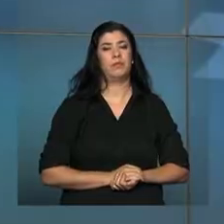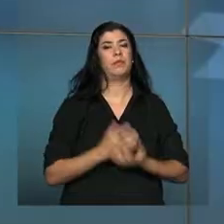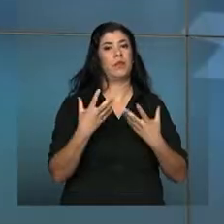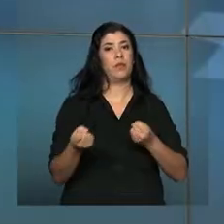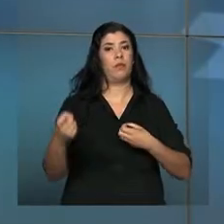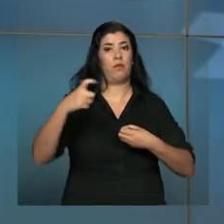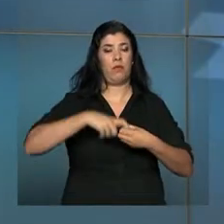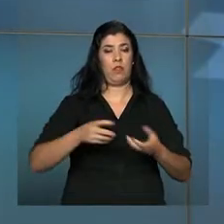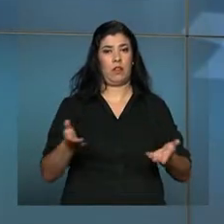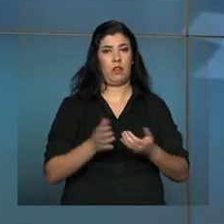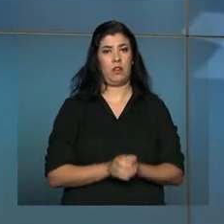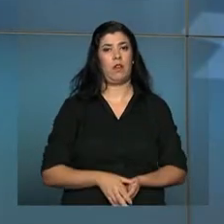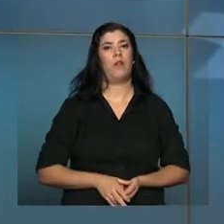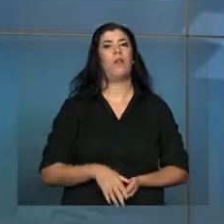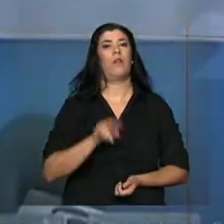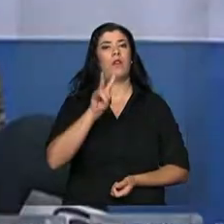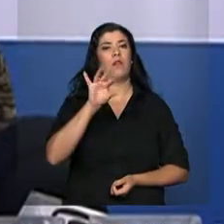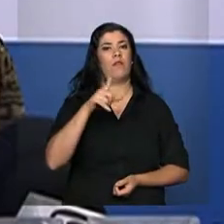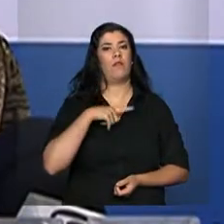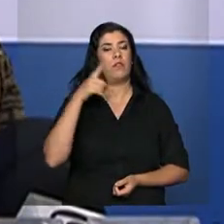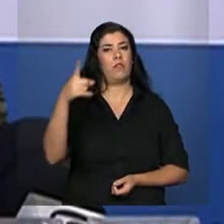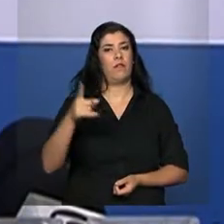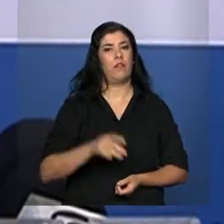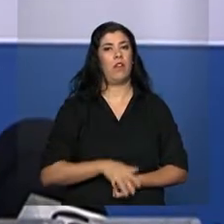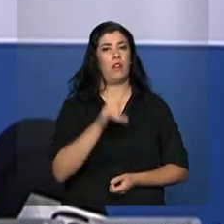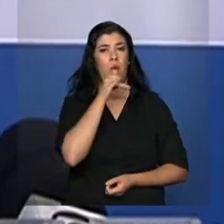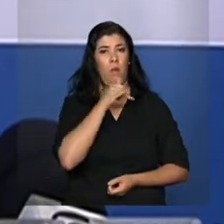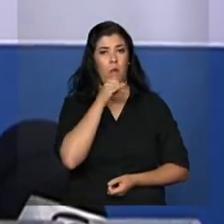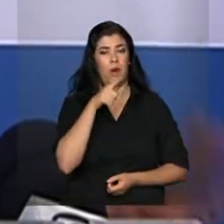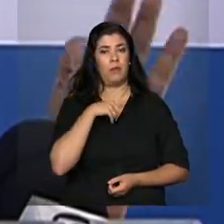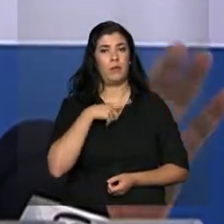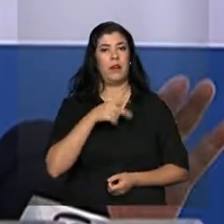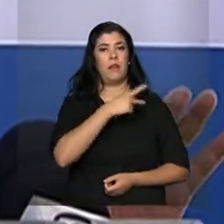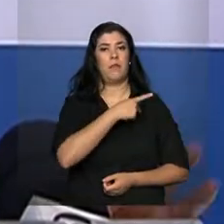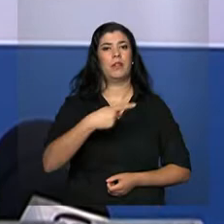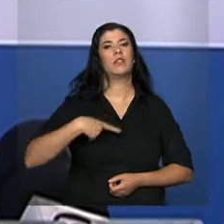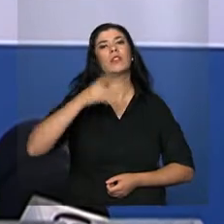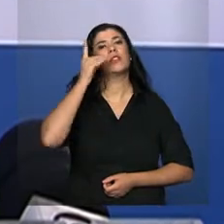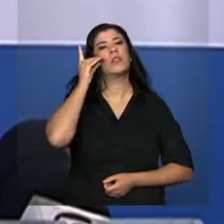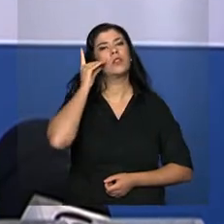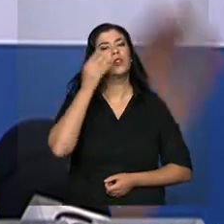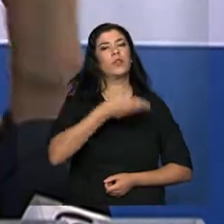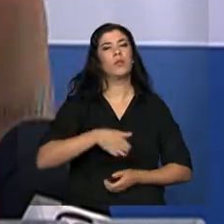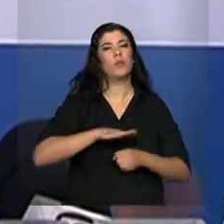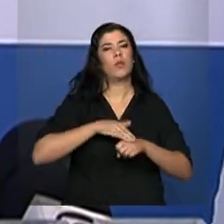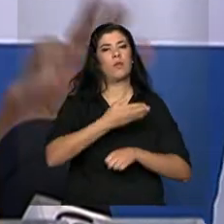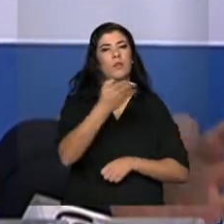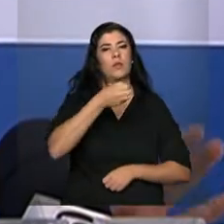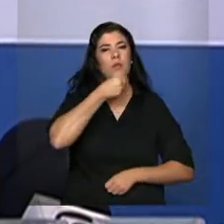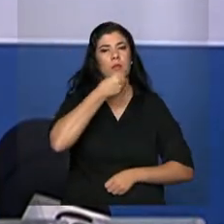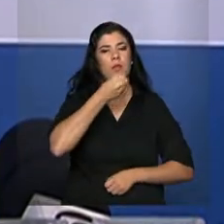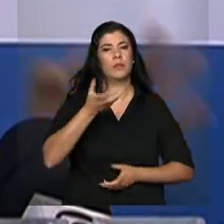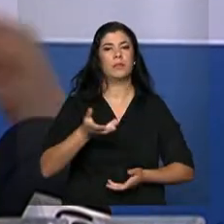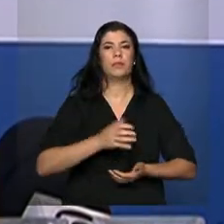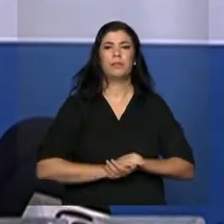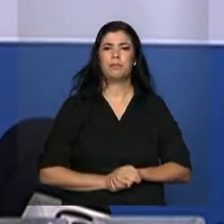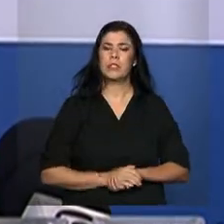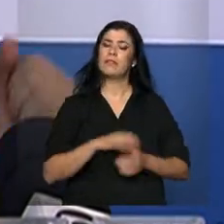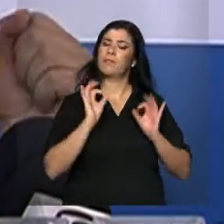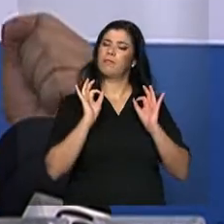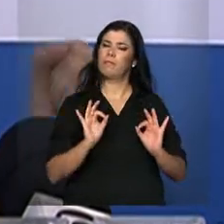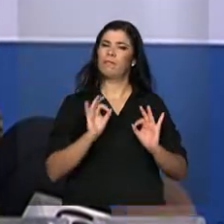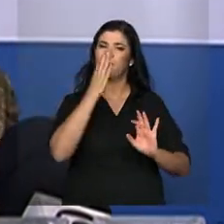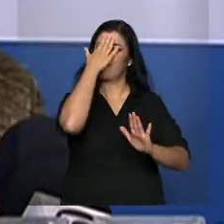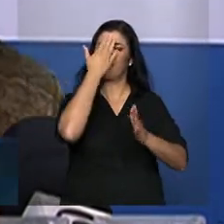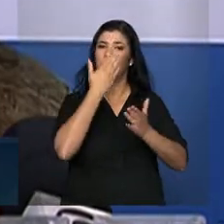Vamos voltar ao vivo à Baixada Fluminense em Duque de Caxias. A presidenta Dilma conversa agora com os jornalistas. A melhor possível. Eu tenho